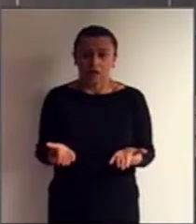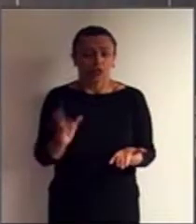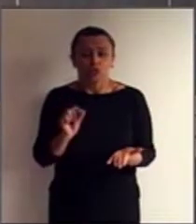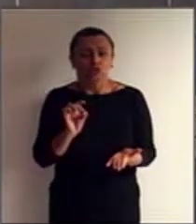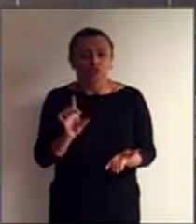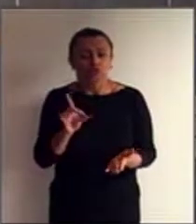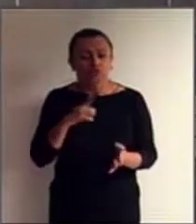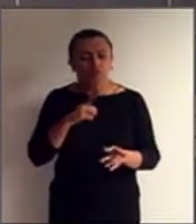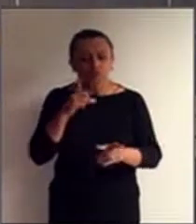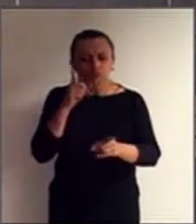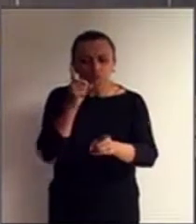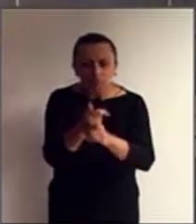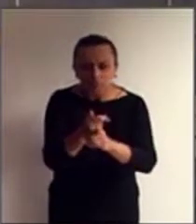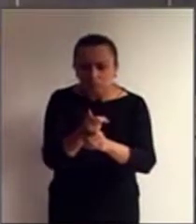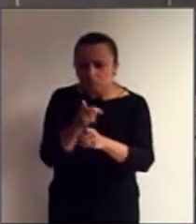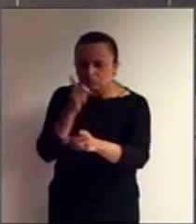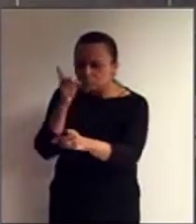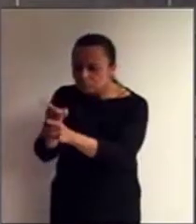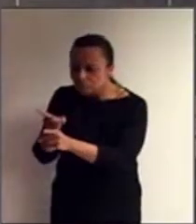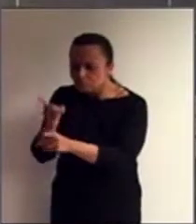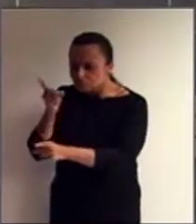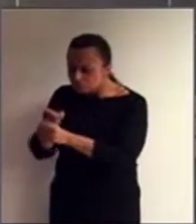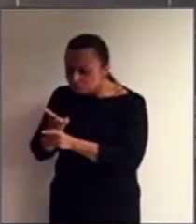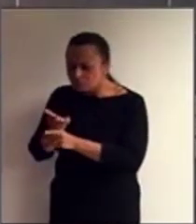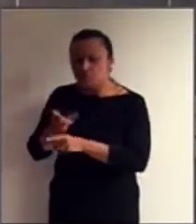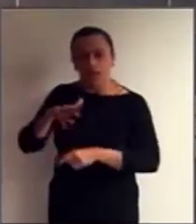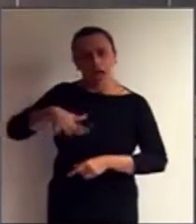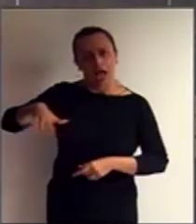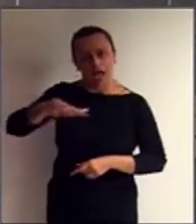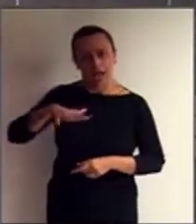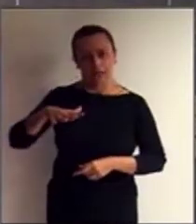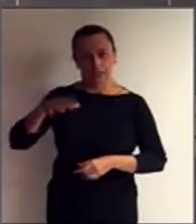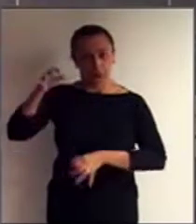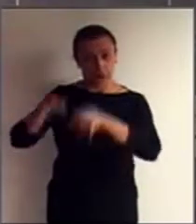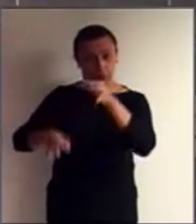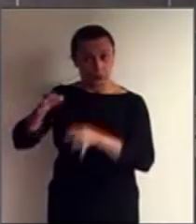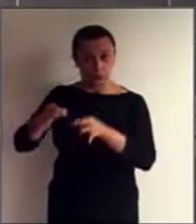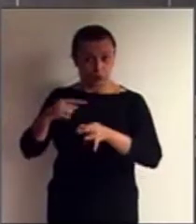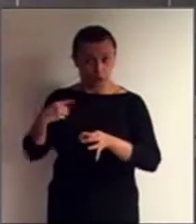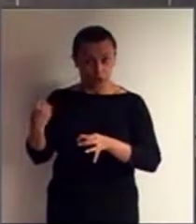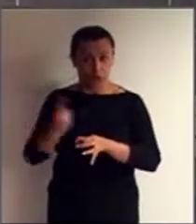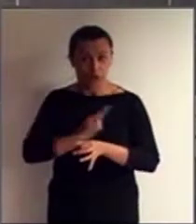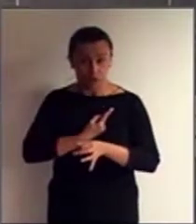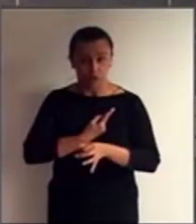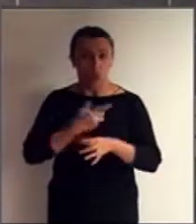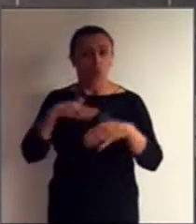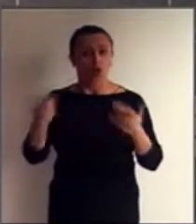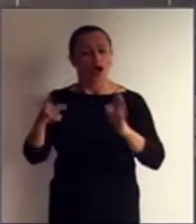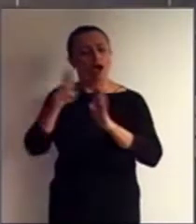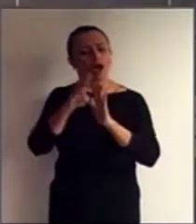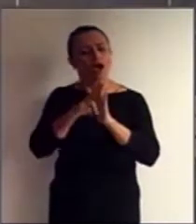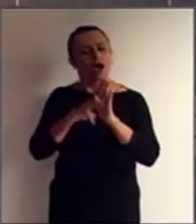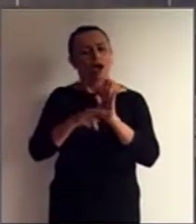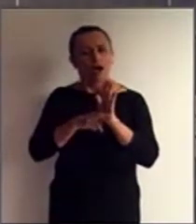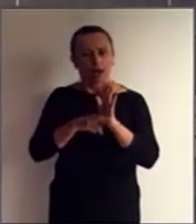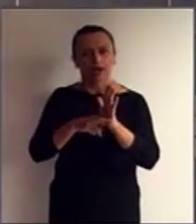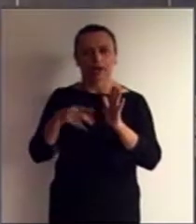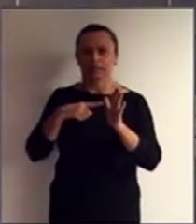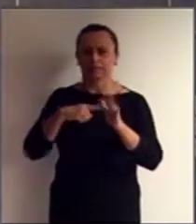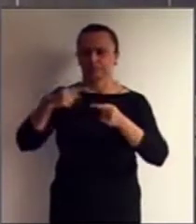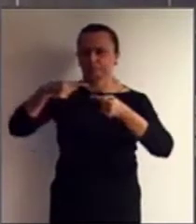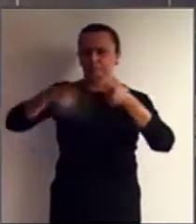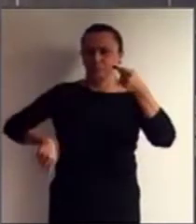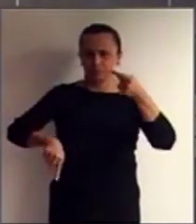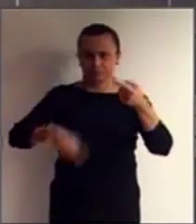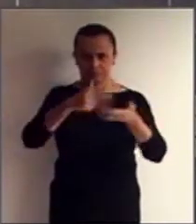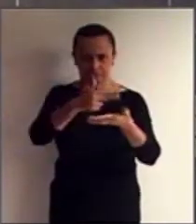identificar dentro do nosso sistema jurídico quais são as regras que estão em desacordo